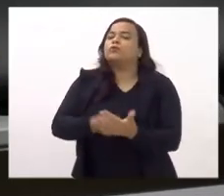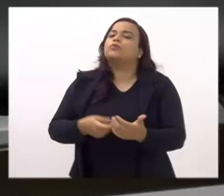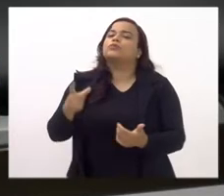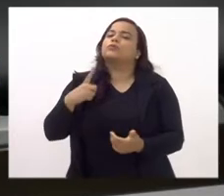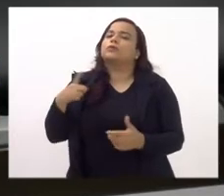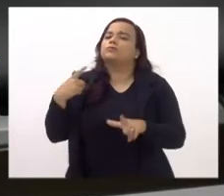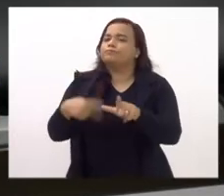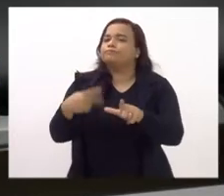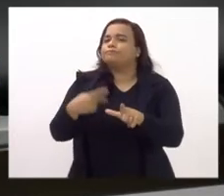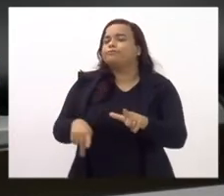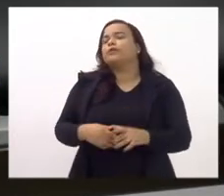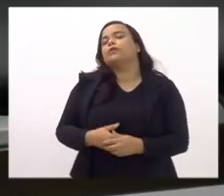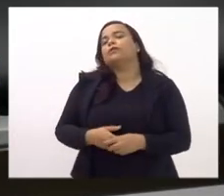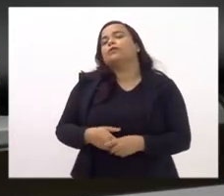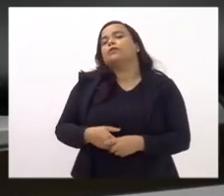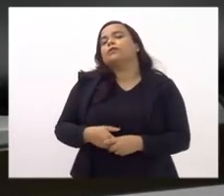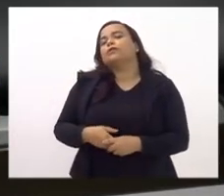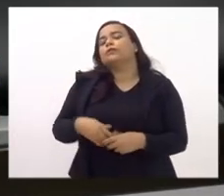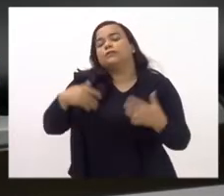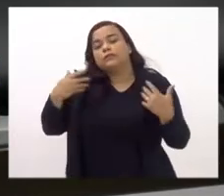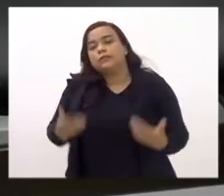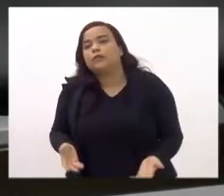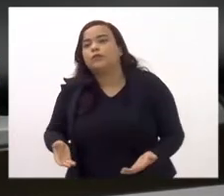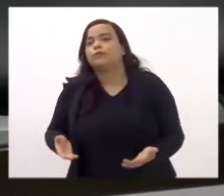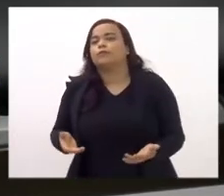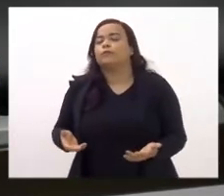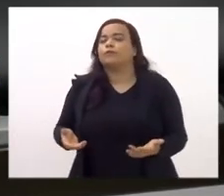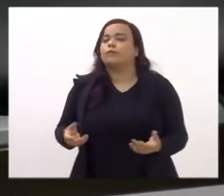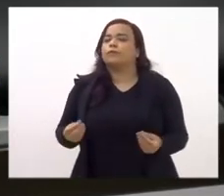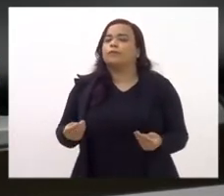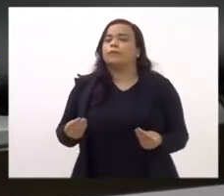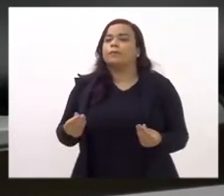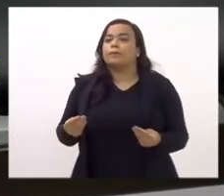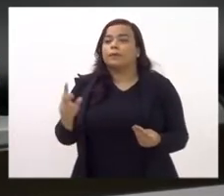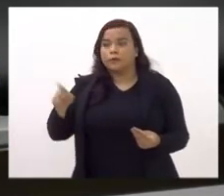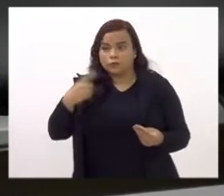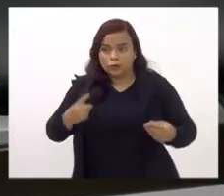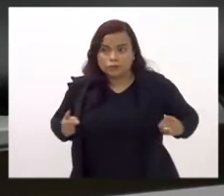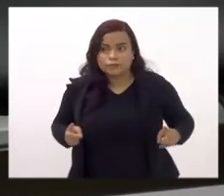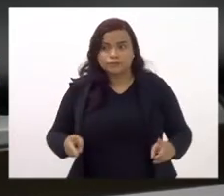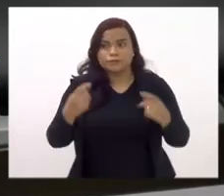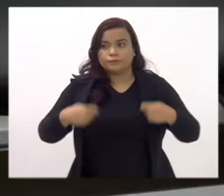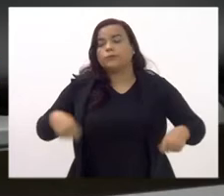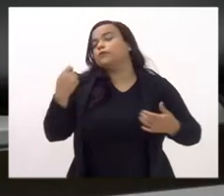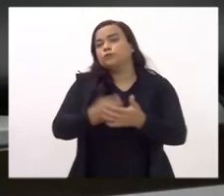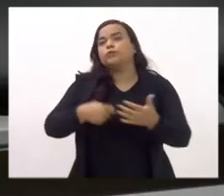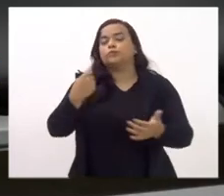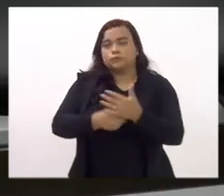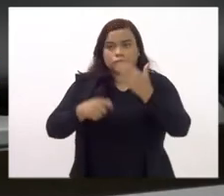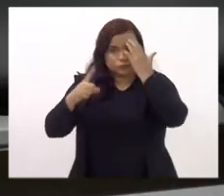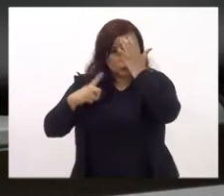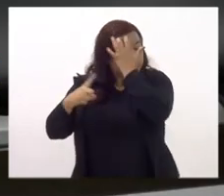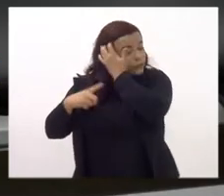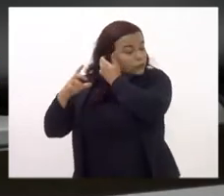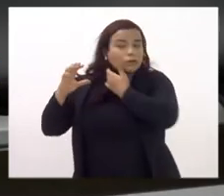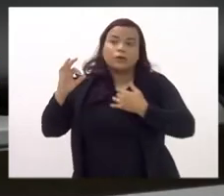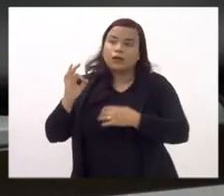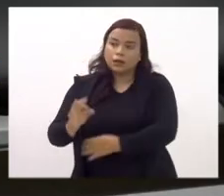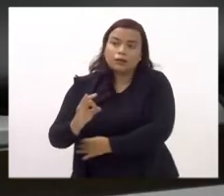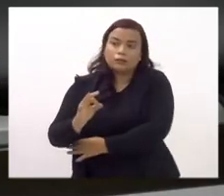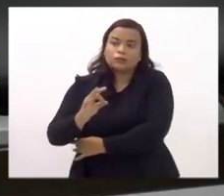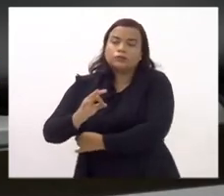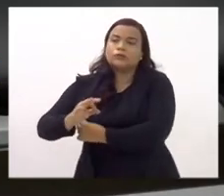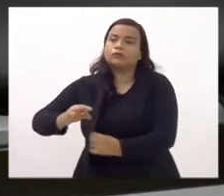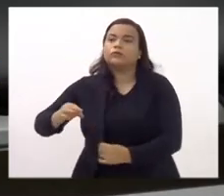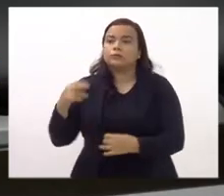com a revolta aí dos bondes. Então, que a gente continue nessa luta, e que vamos continuar para garantir não só o